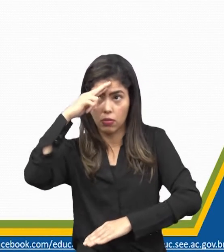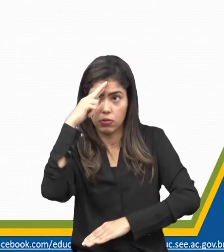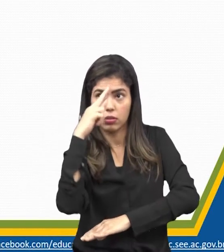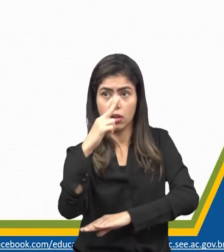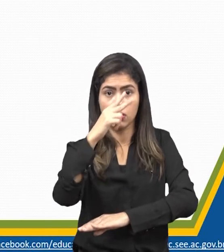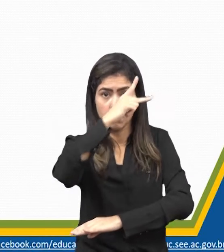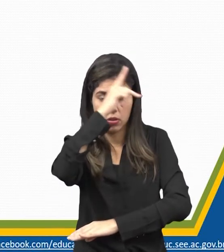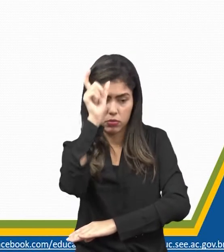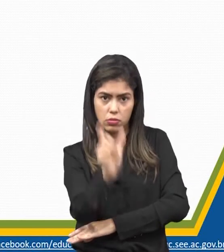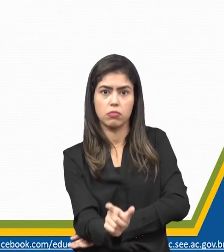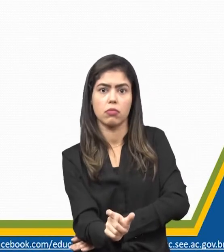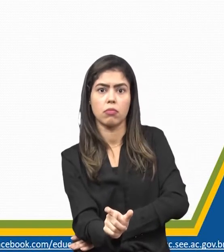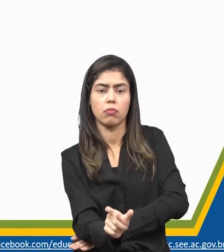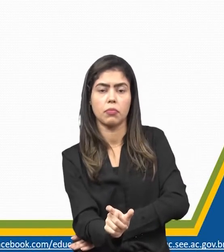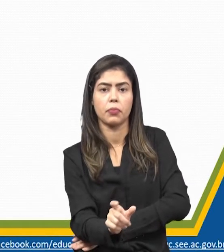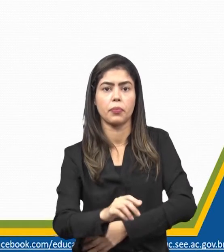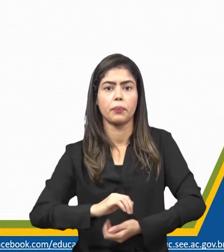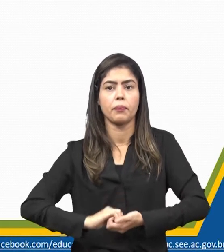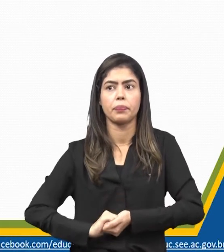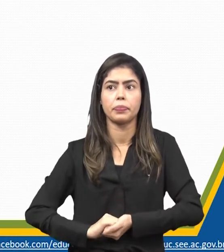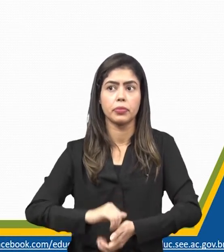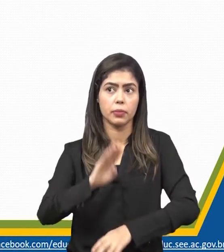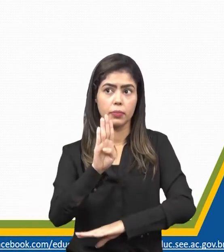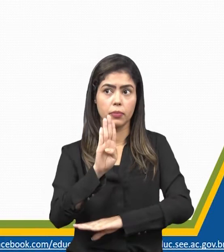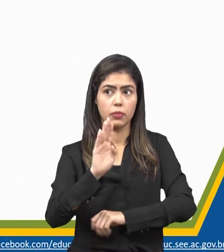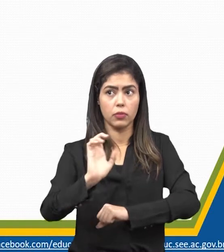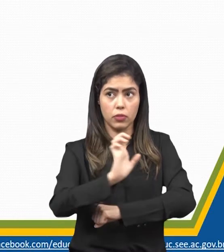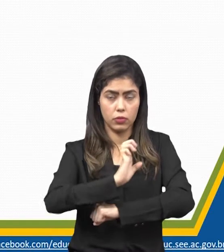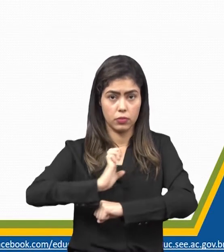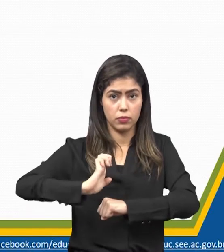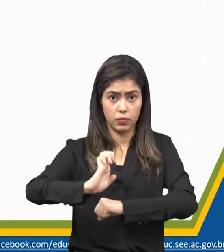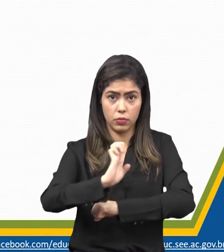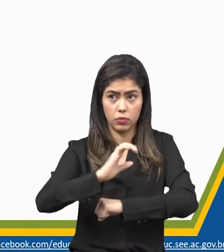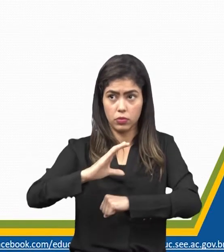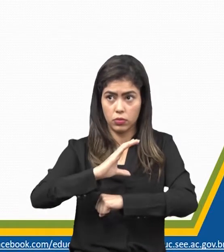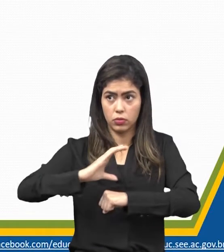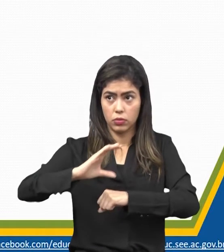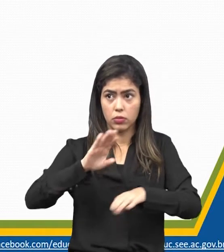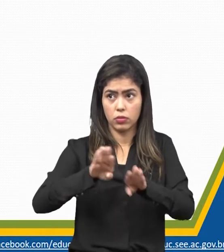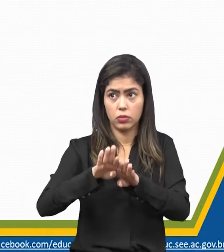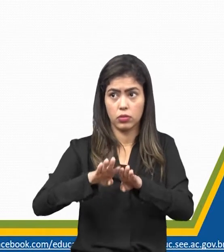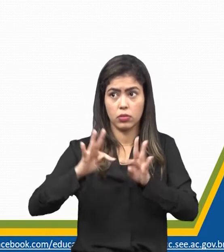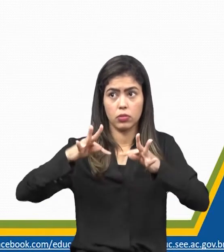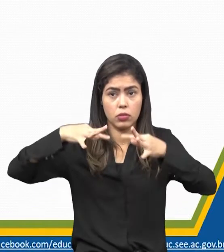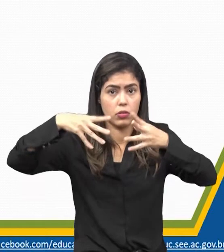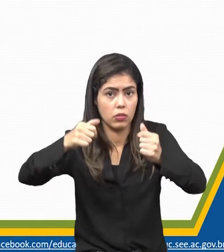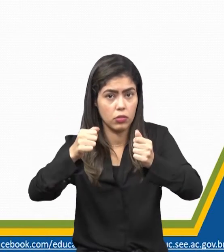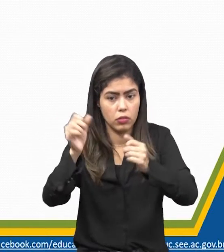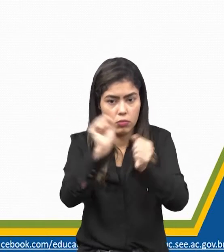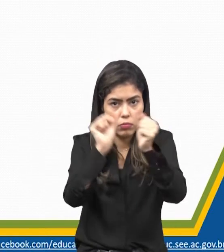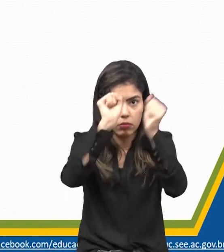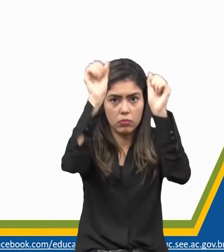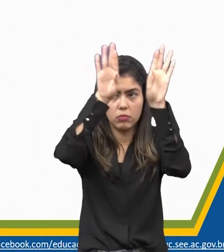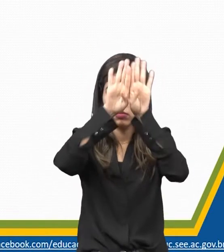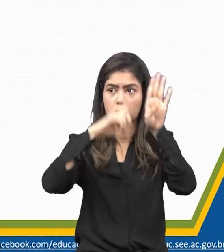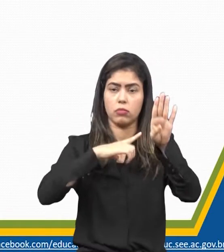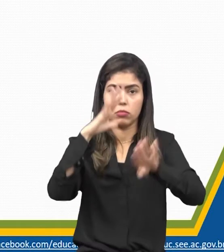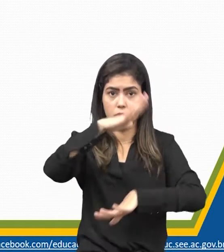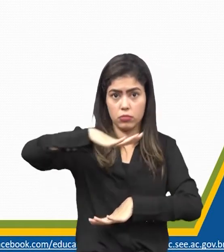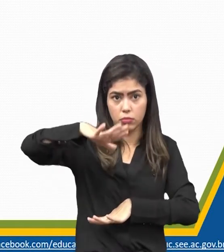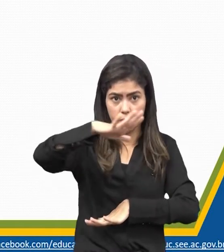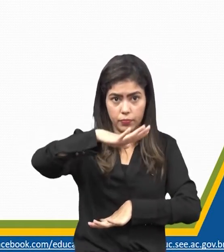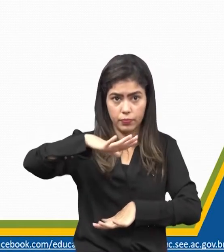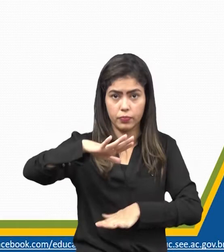uma autoridade pessoal. Letra B. O Estado constitui a totalidade da estrutura